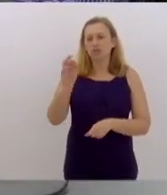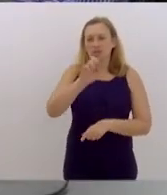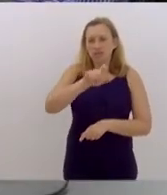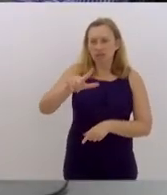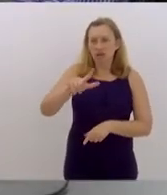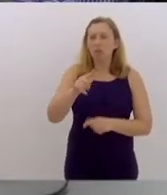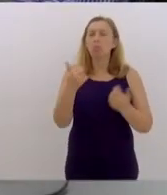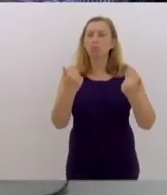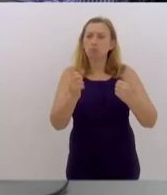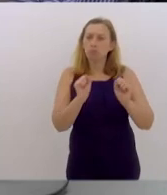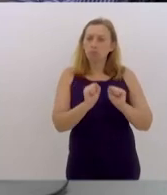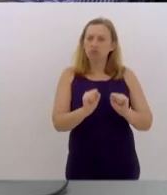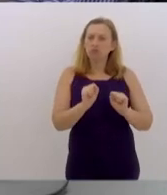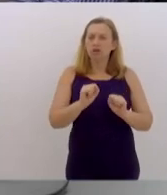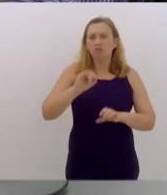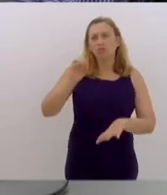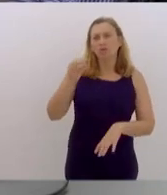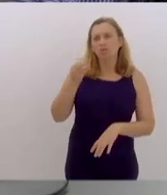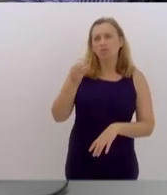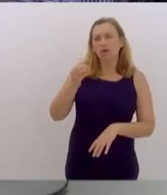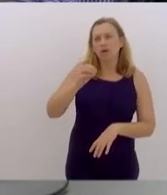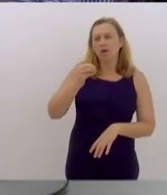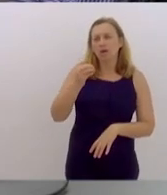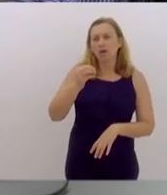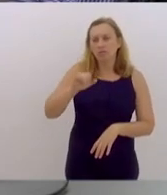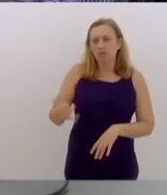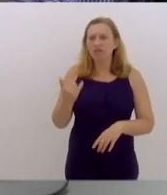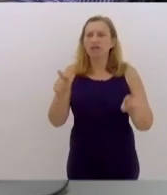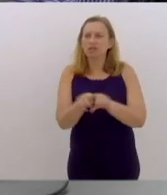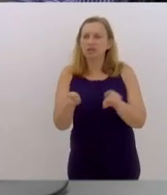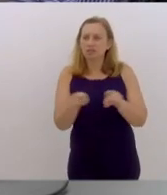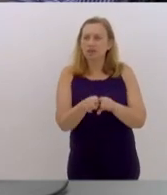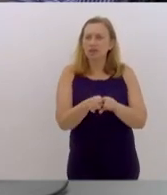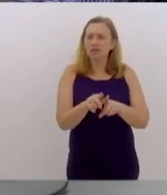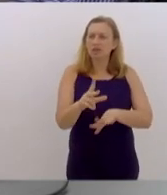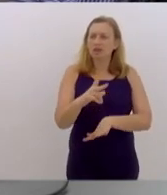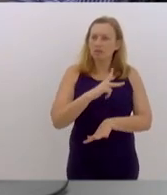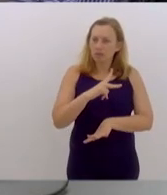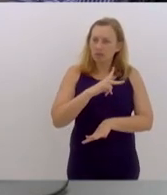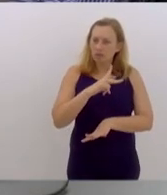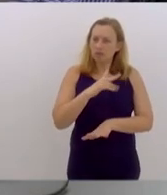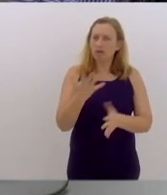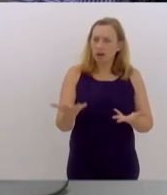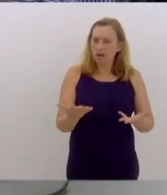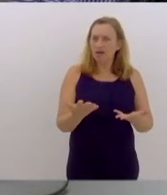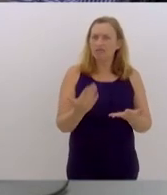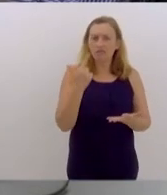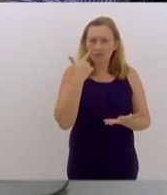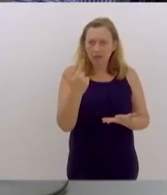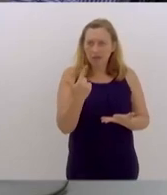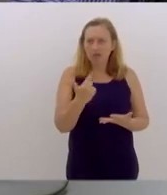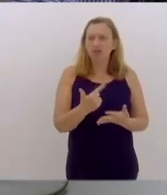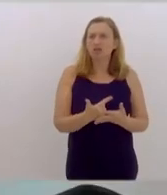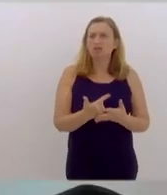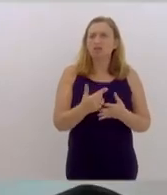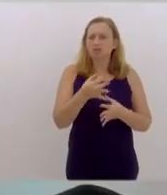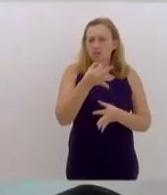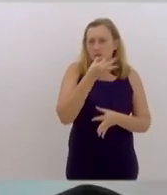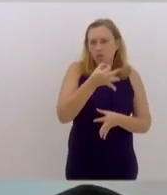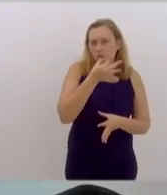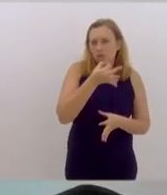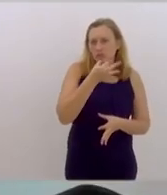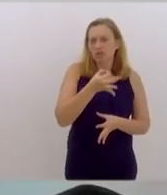eu acho que podia aproveitar então e fazer uma recomendação também sobre pessoal porque eu me lembro muito bem que ele fez aqui um depoimento